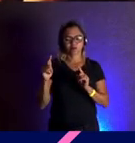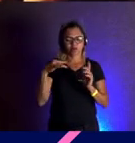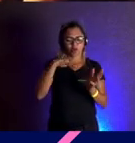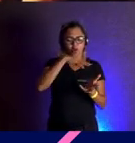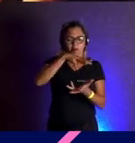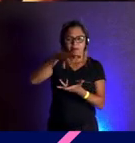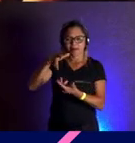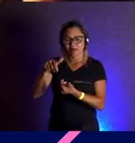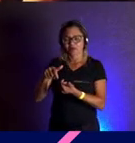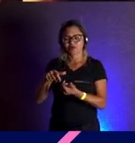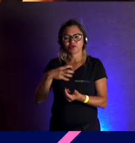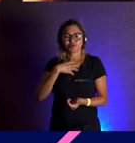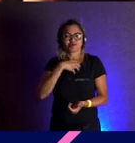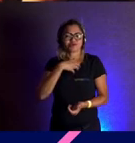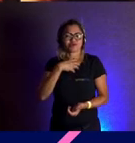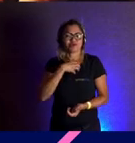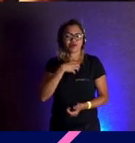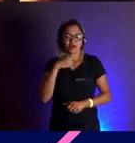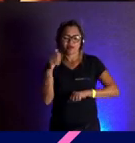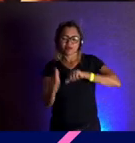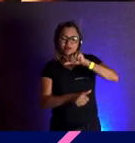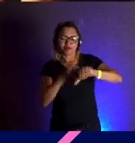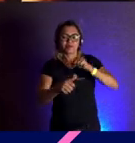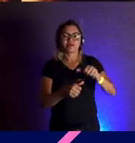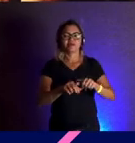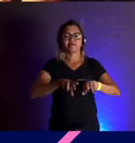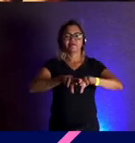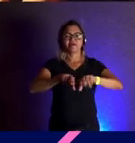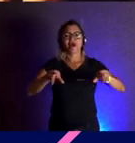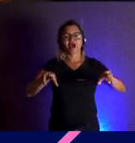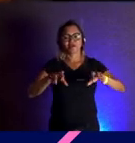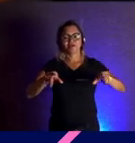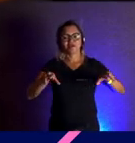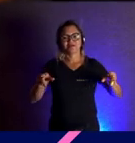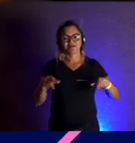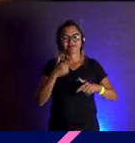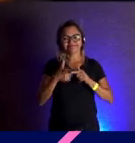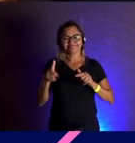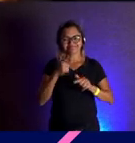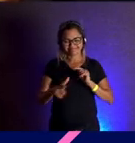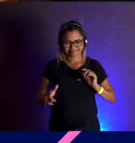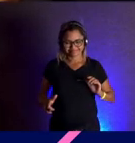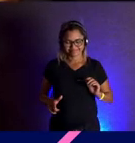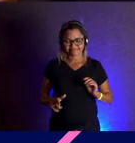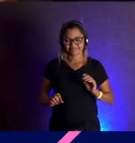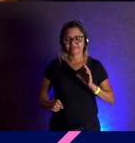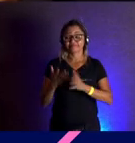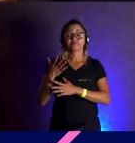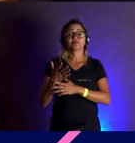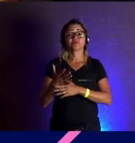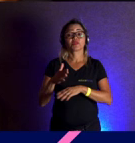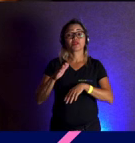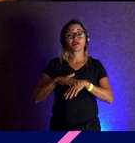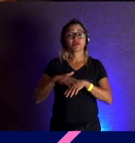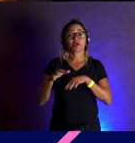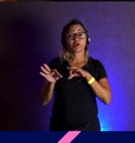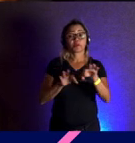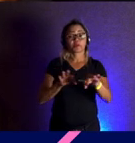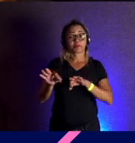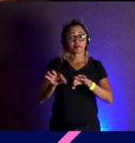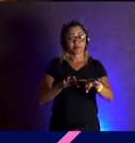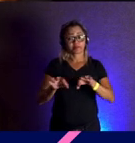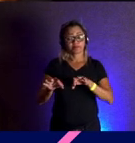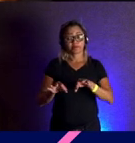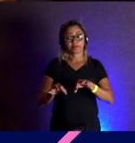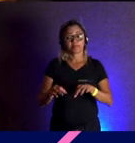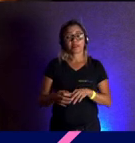de alguma forma, se transformou em outros problemas, né? Mas houveram ações que, de